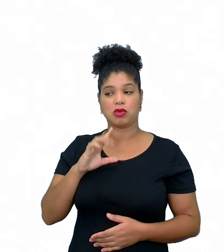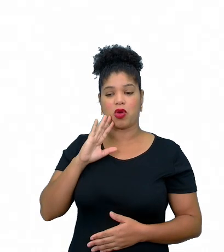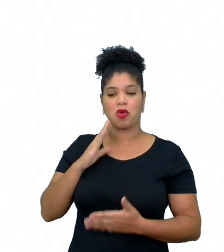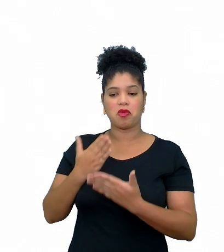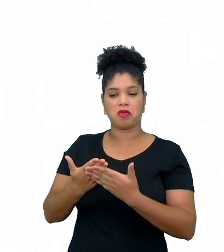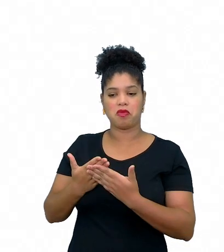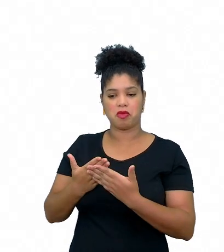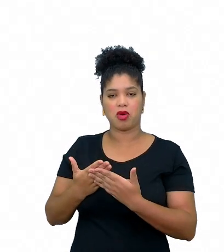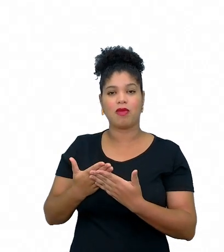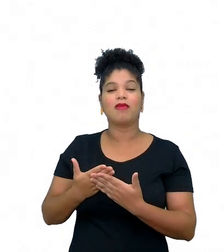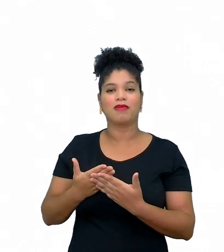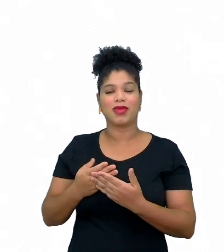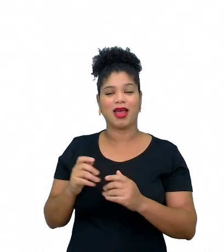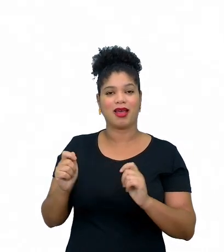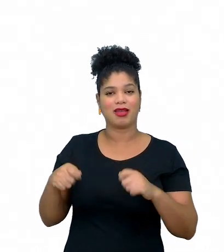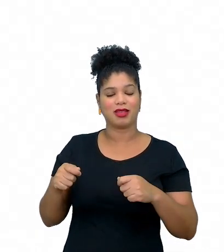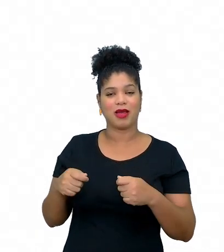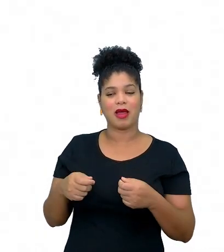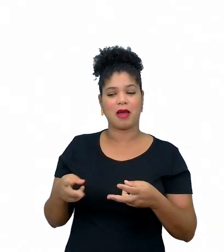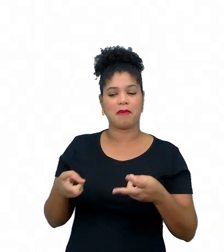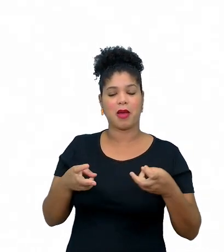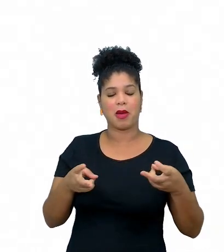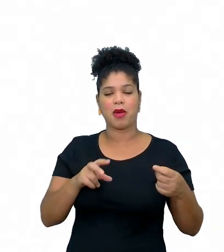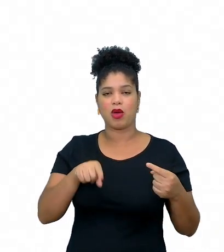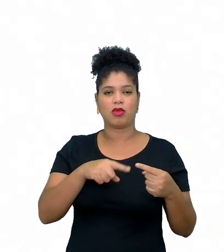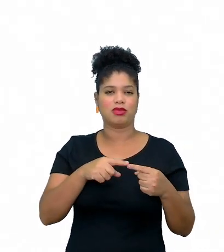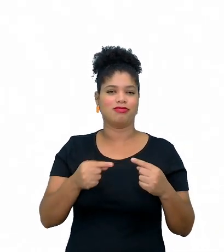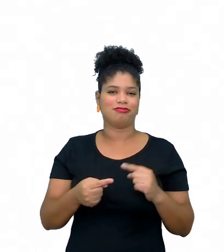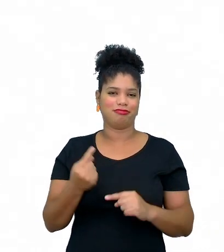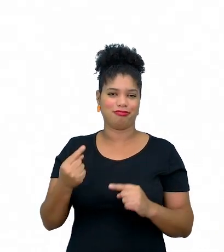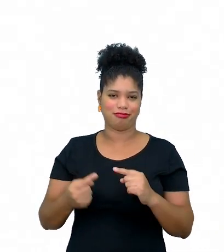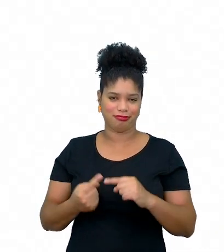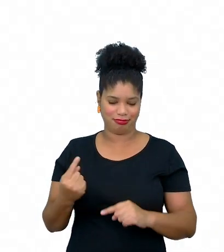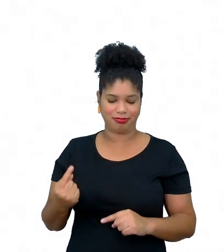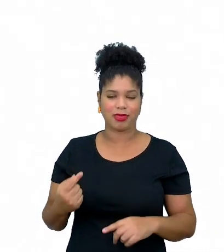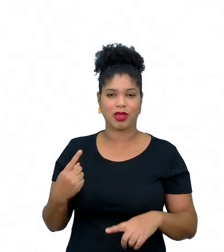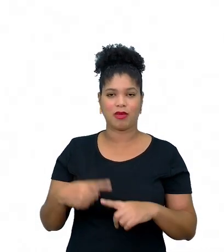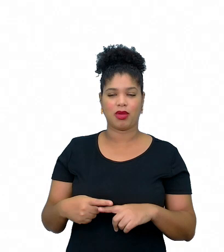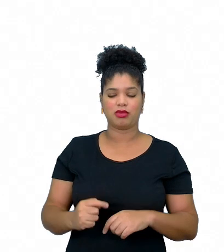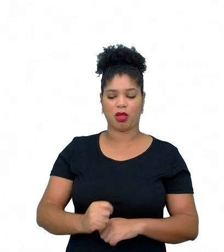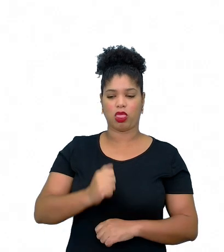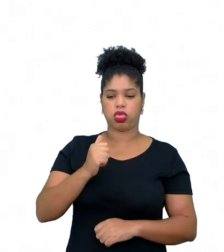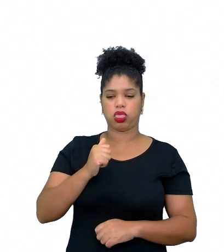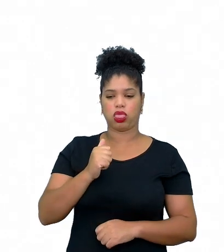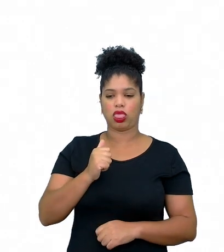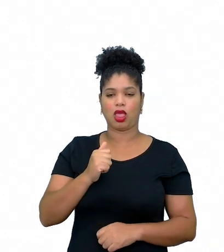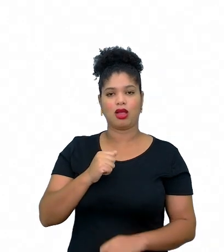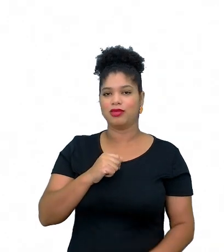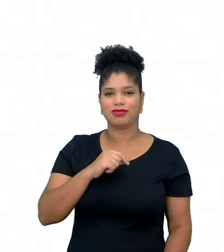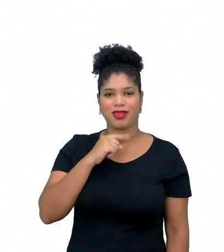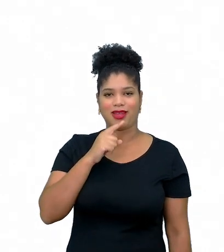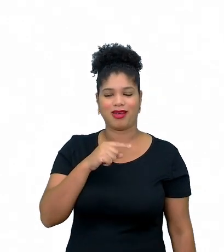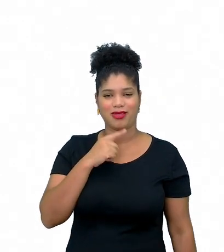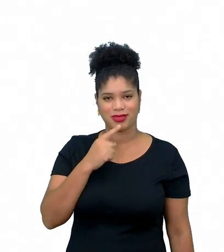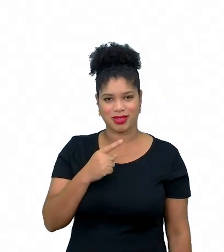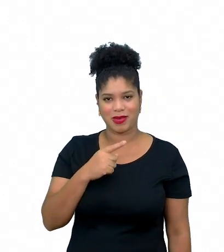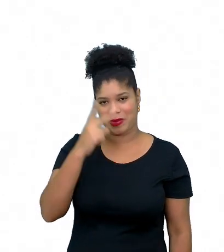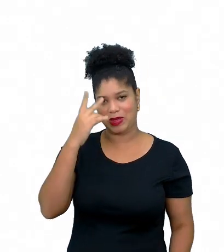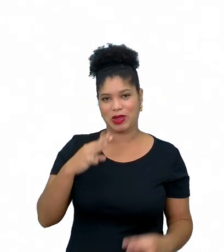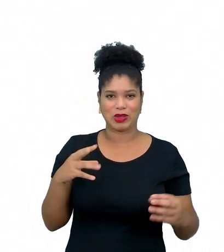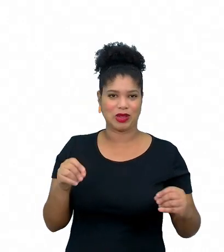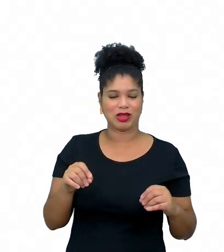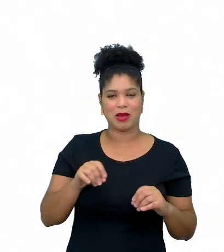credibilidade na sociedade, ela não vai atingir o objetivo, que é ser enganosa, que é servir para que as pessoas